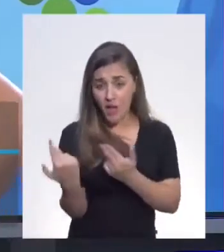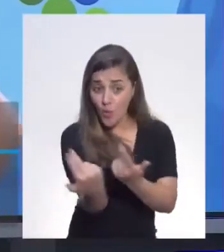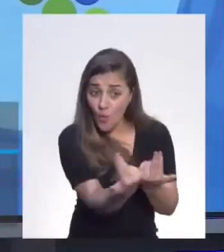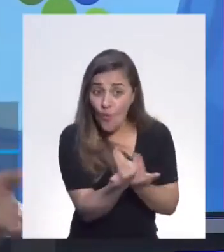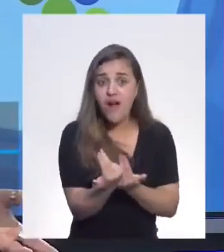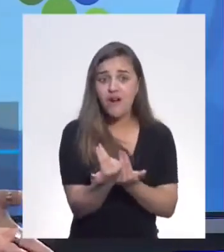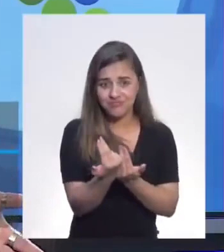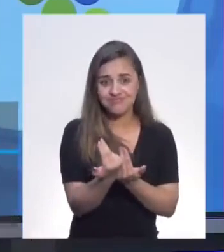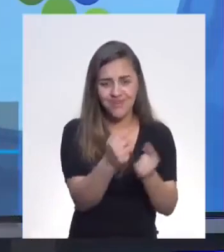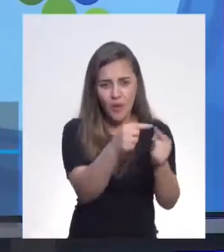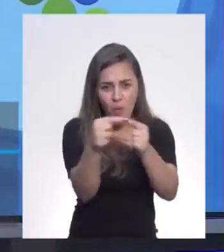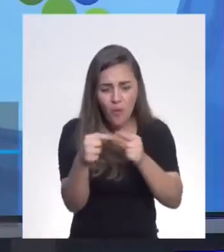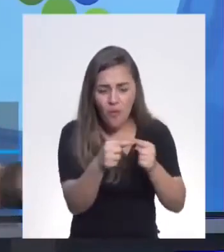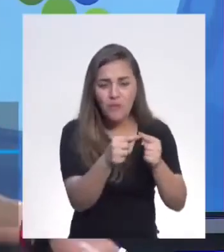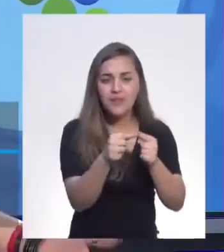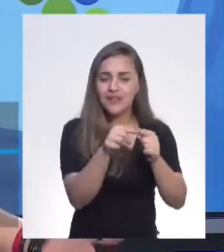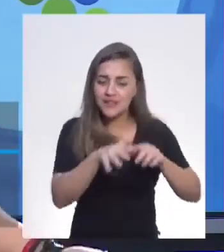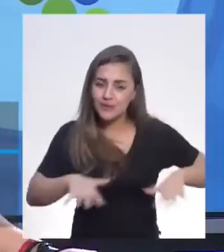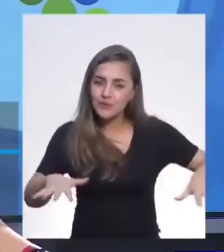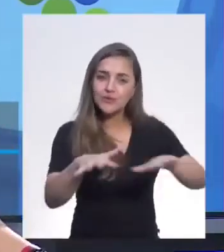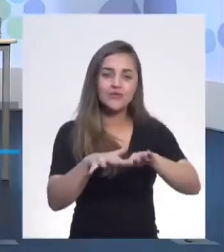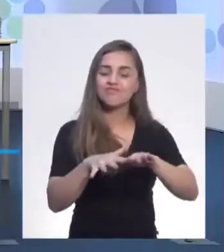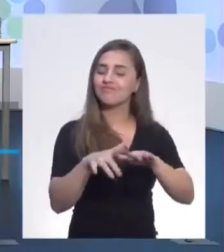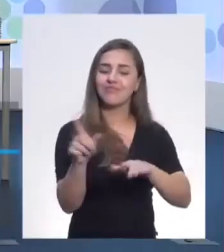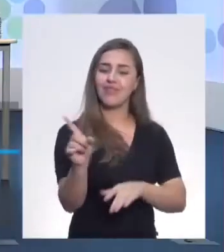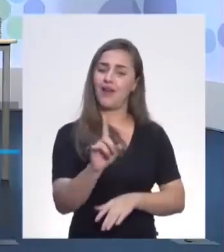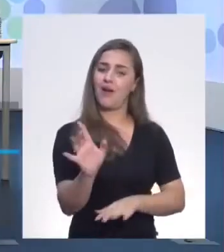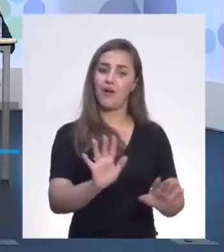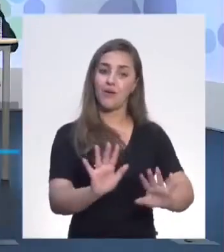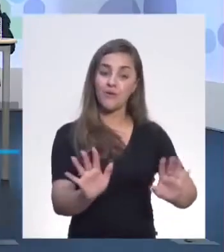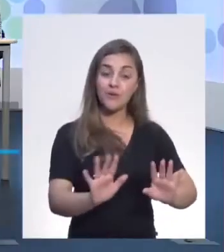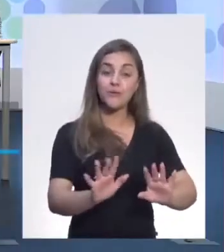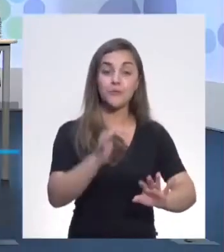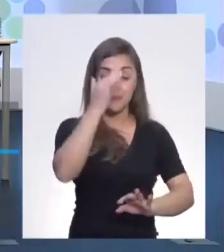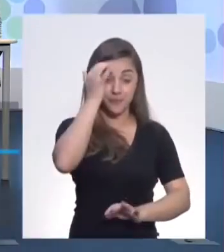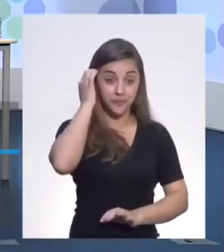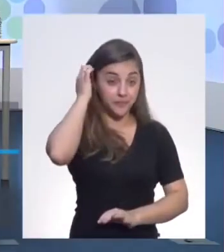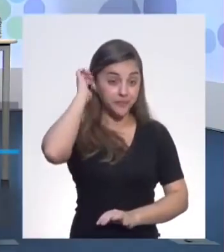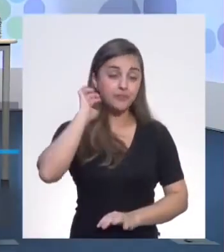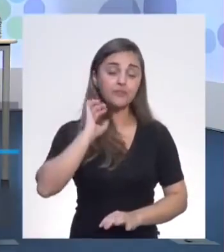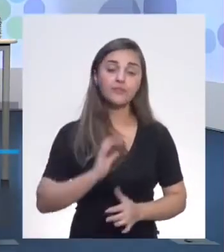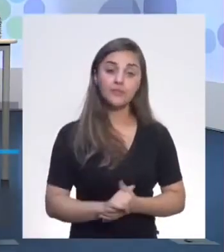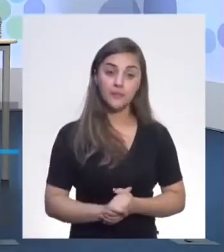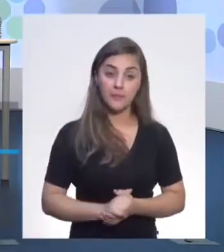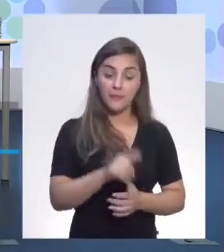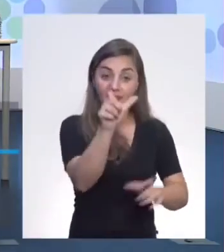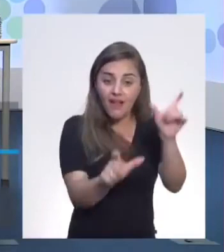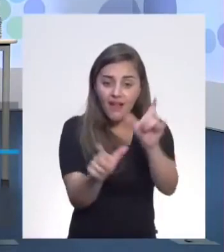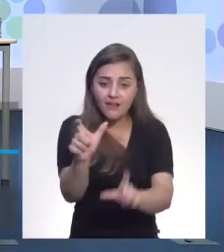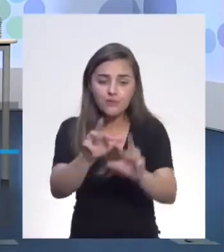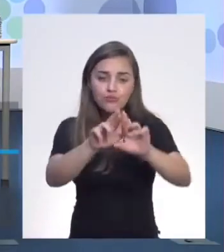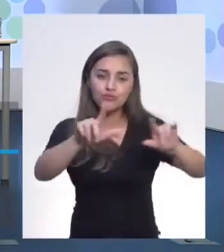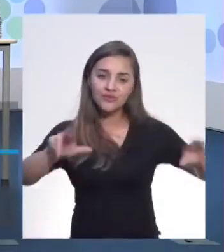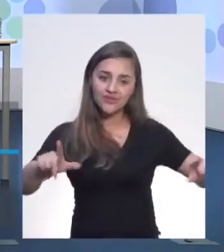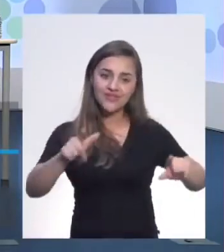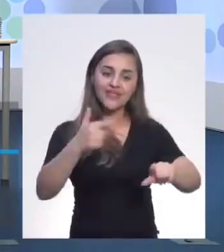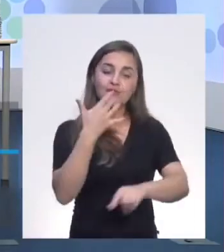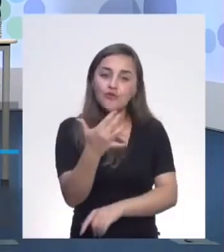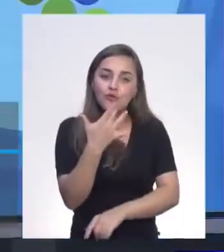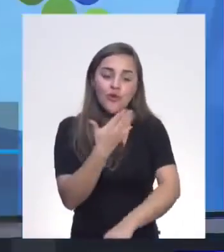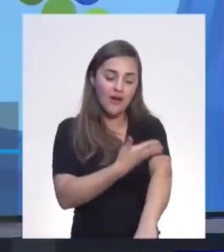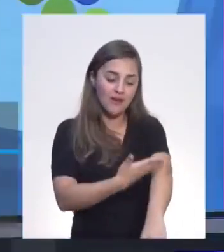Exatamente. Bege é nude para quem tem aquela cor de tom de pele. Agora você vai falar que uma negra retinta é nude bege? Não. Não